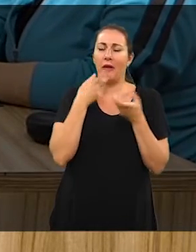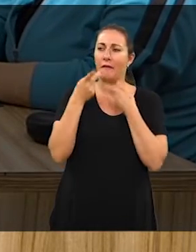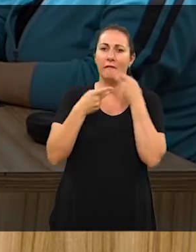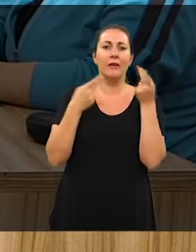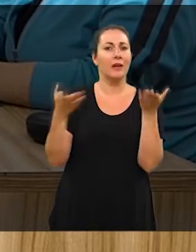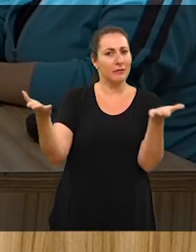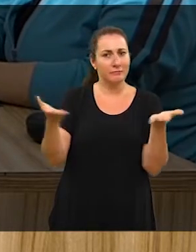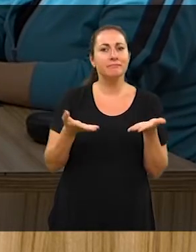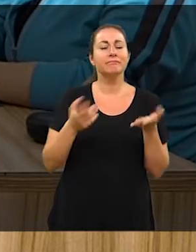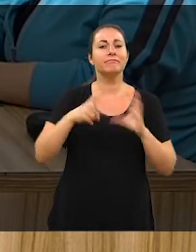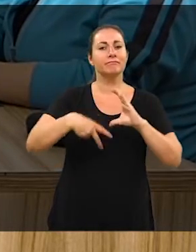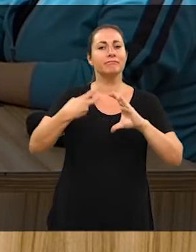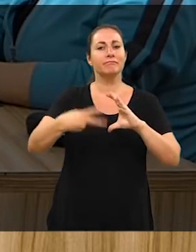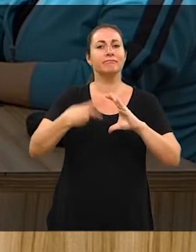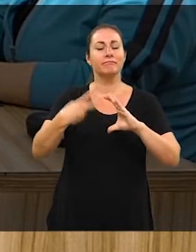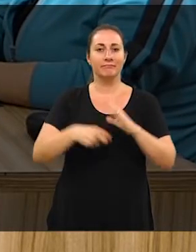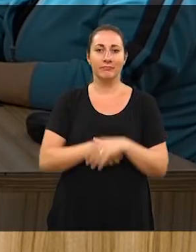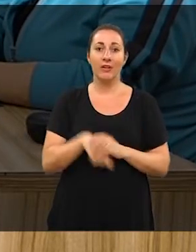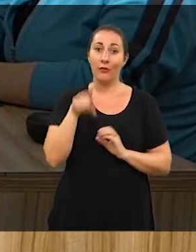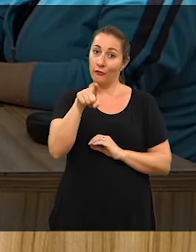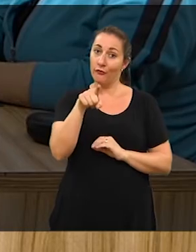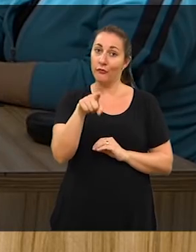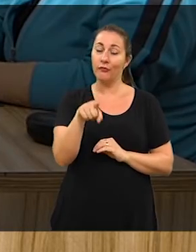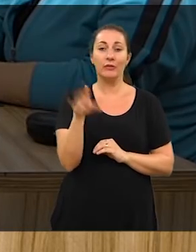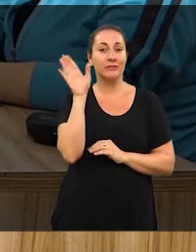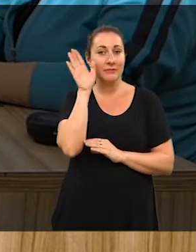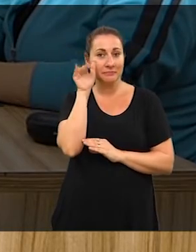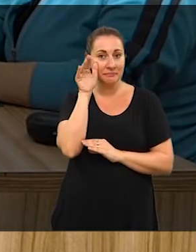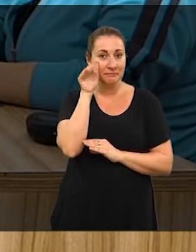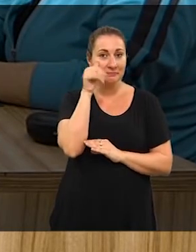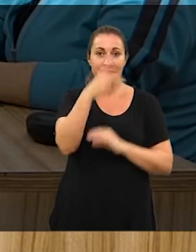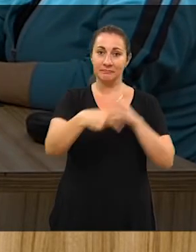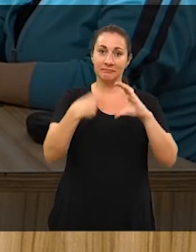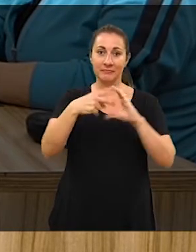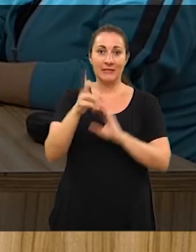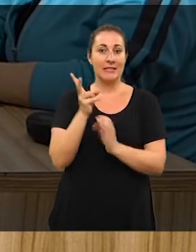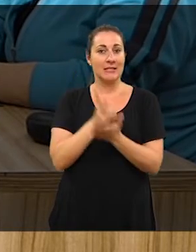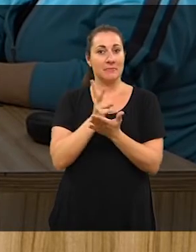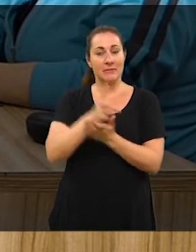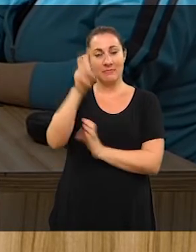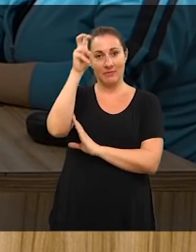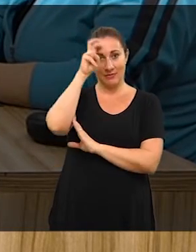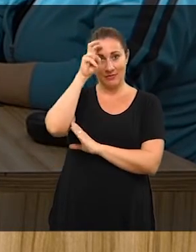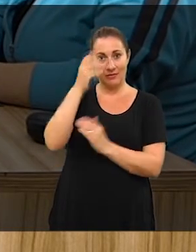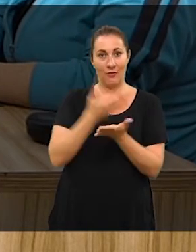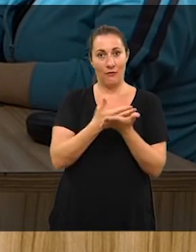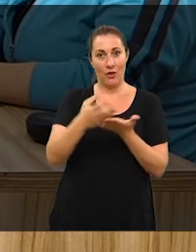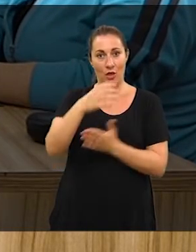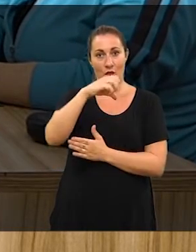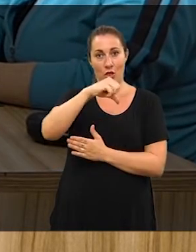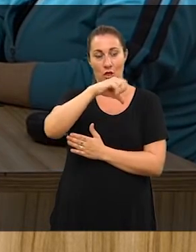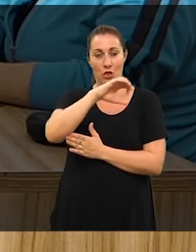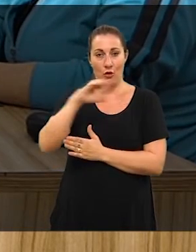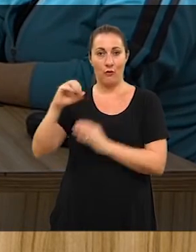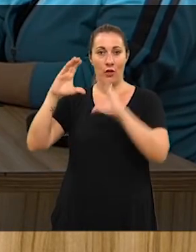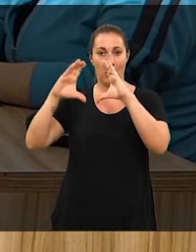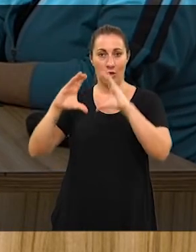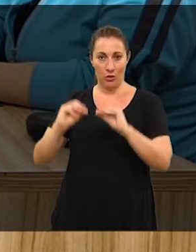abordar, podem falar aqui com a TV Câmara. E você acompanha o Câmara Entrevista todas as quintas-feiras, a partir das